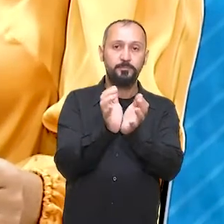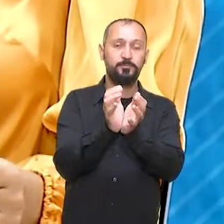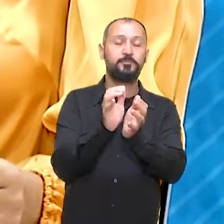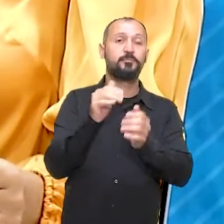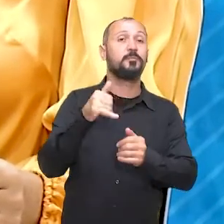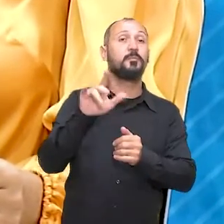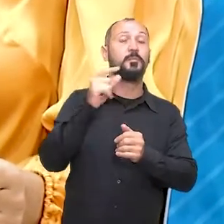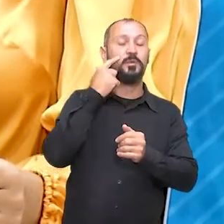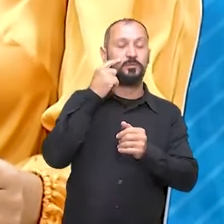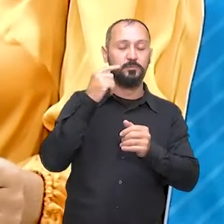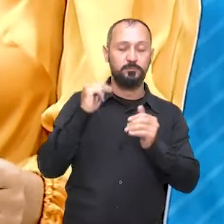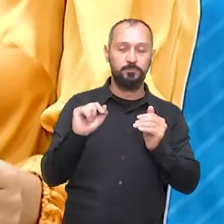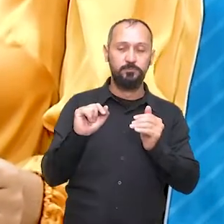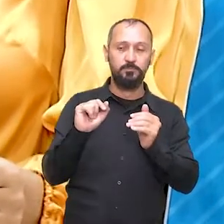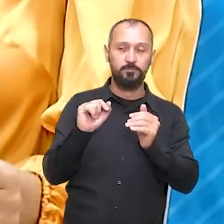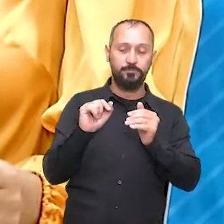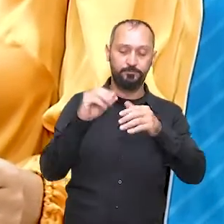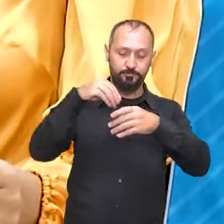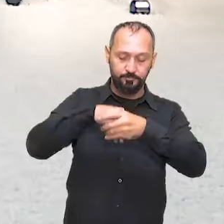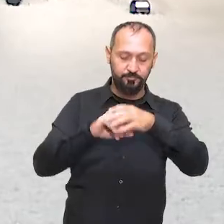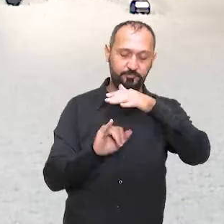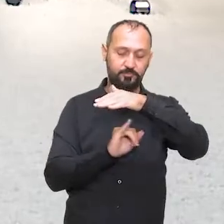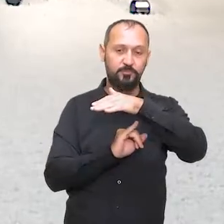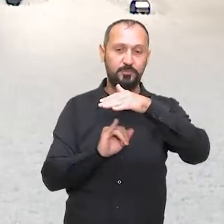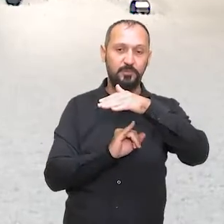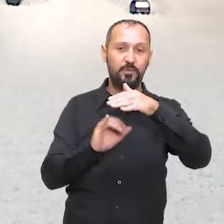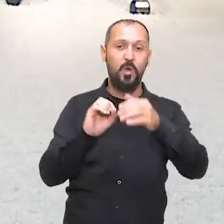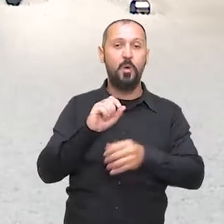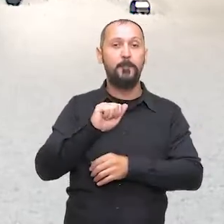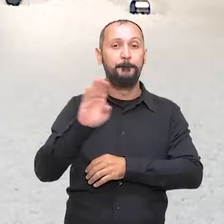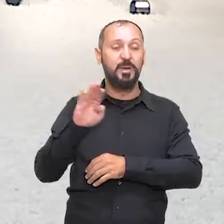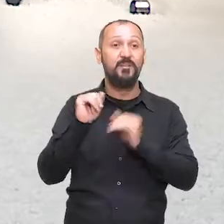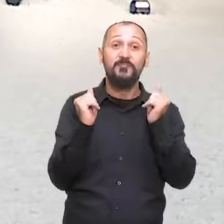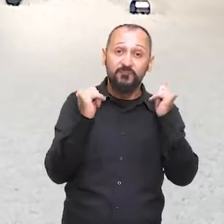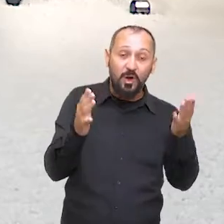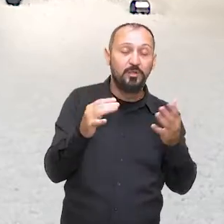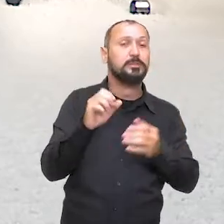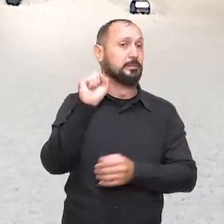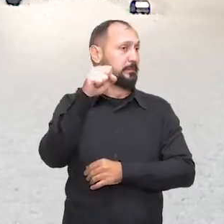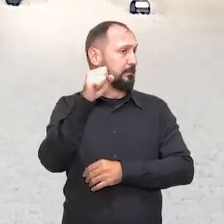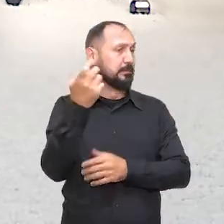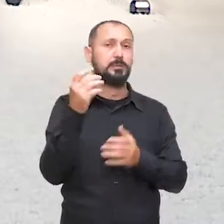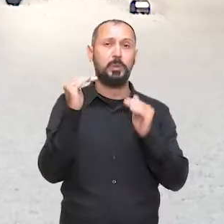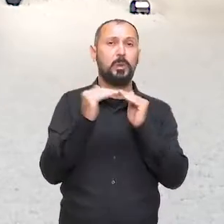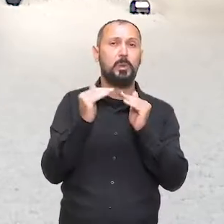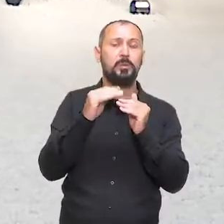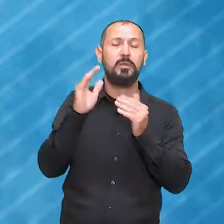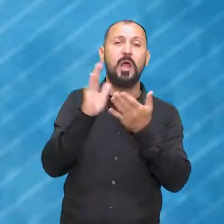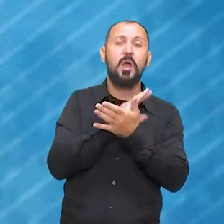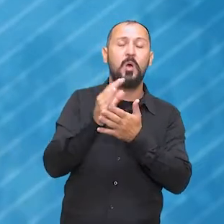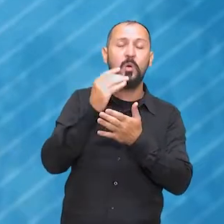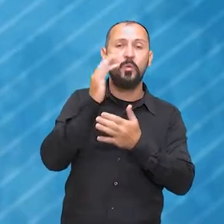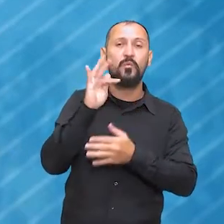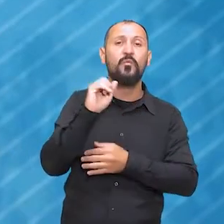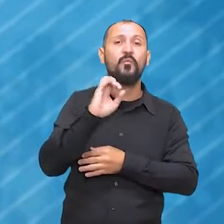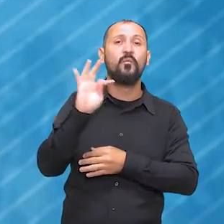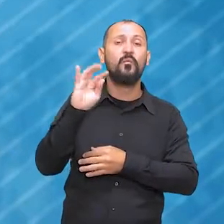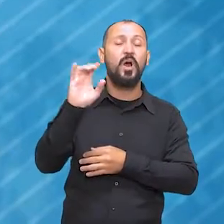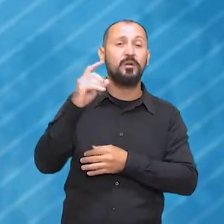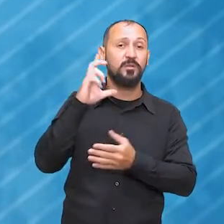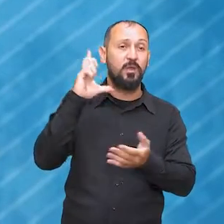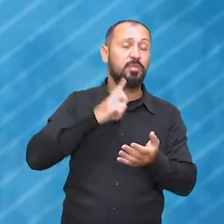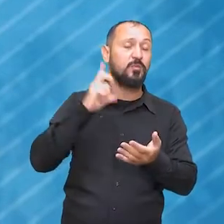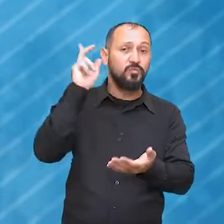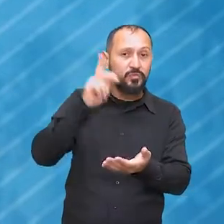trabalho das comissões ele vai além dos muros da OAB. Sem dúvida, e eu poderia até te elencar inúmeros casos, fatos,